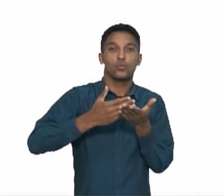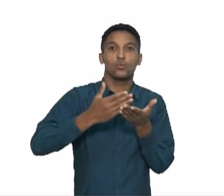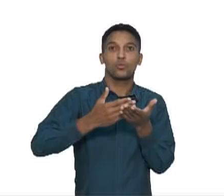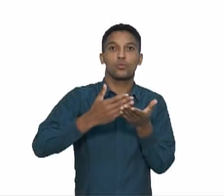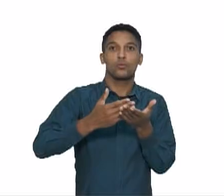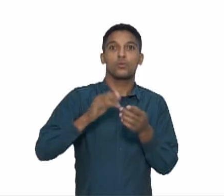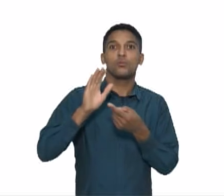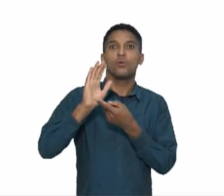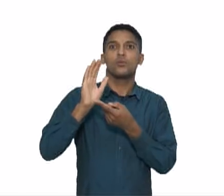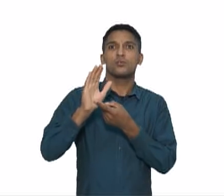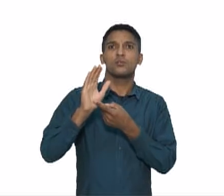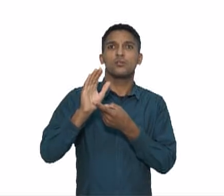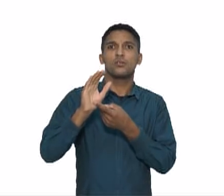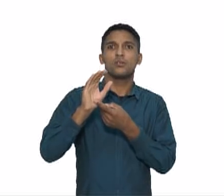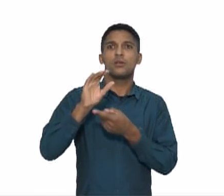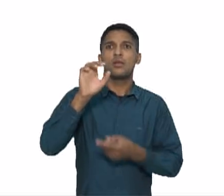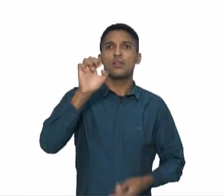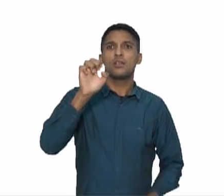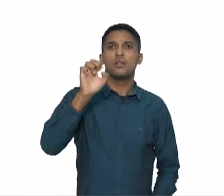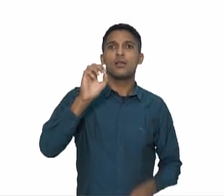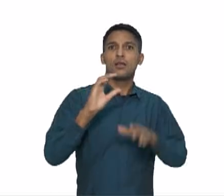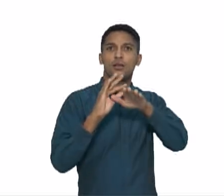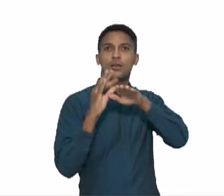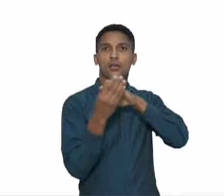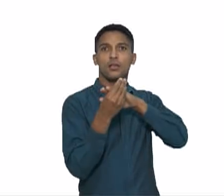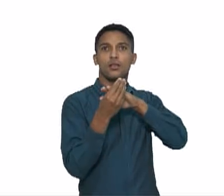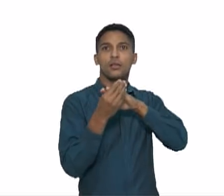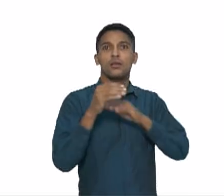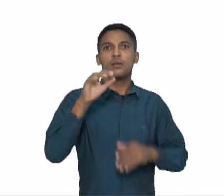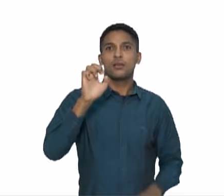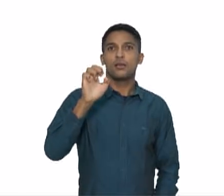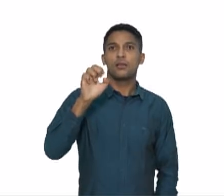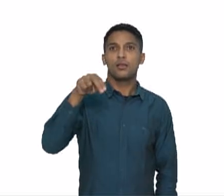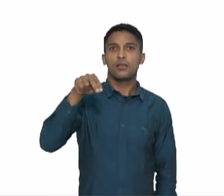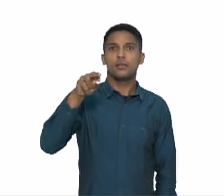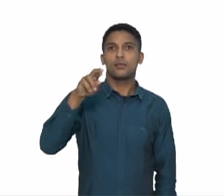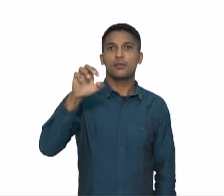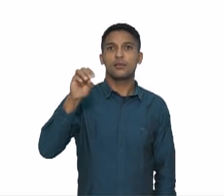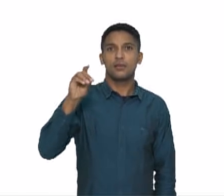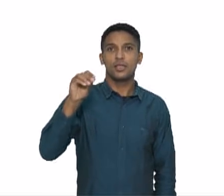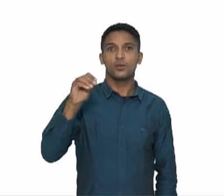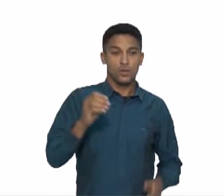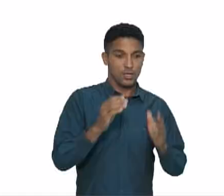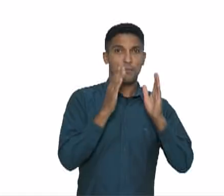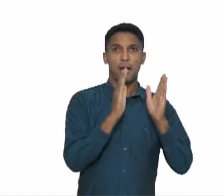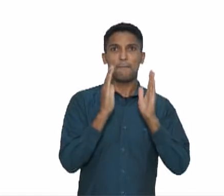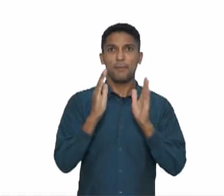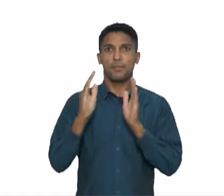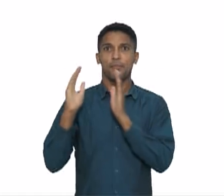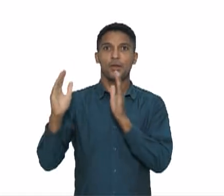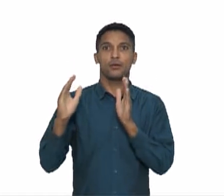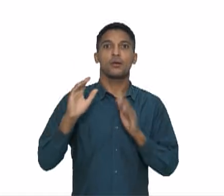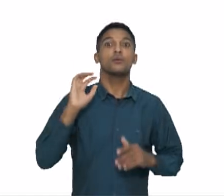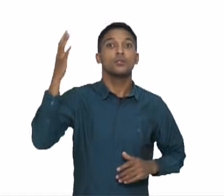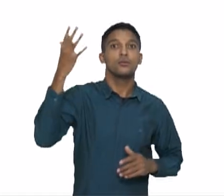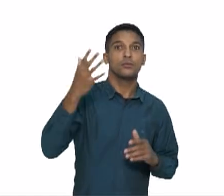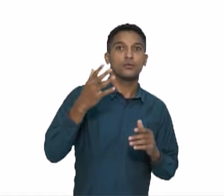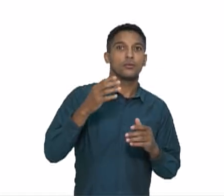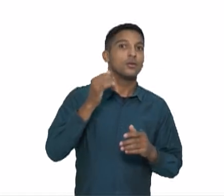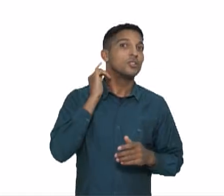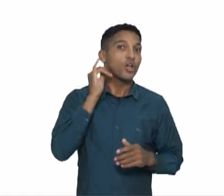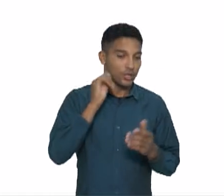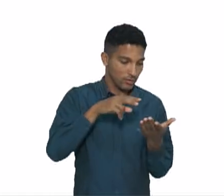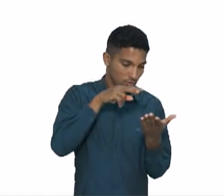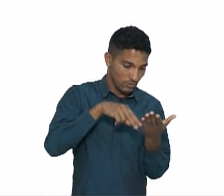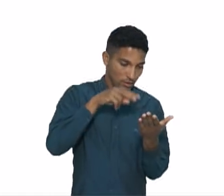enredo, a sucessão de acontecimentos, as ações das personagens e o espaço em que ocorrem? Use as palavras em